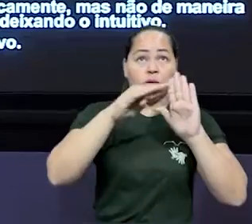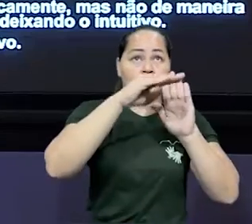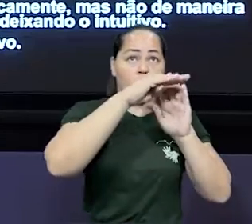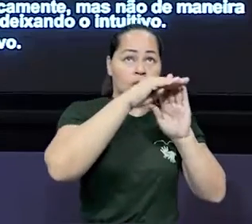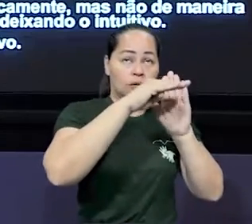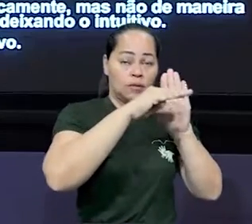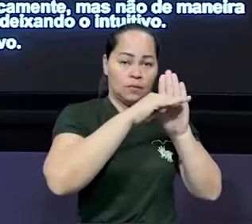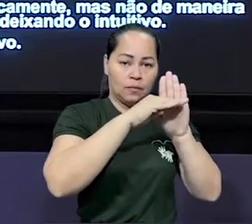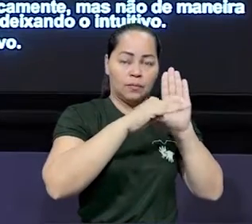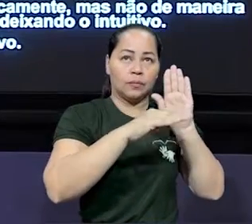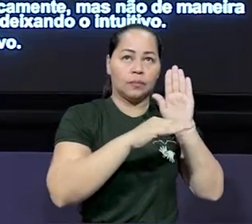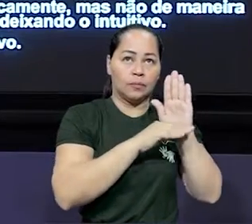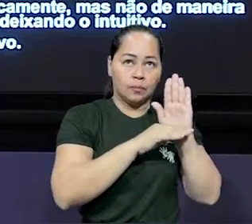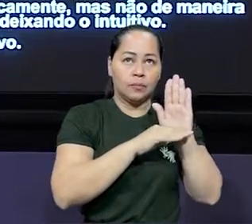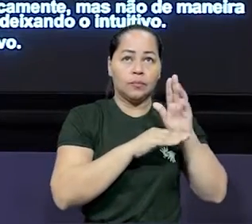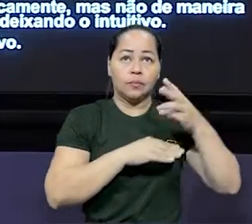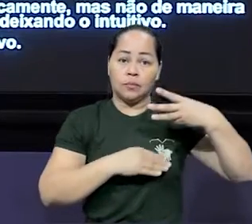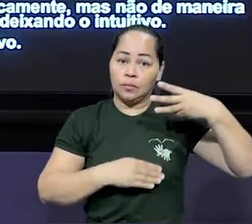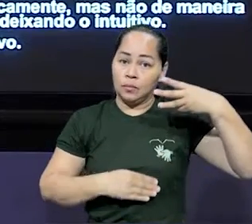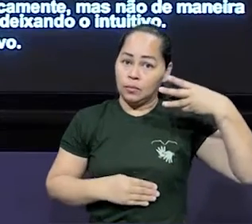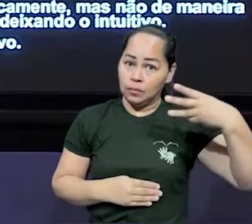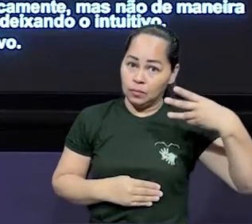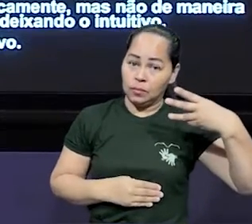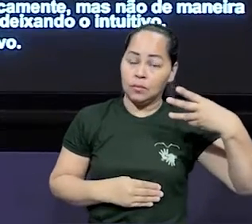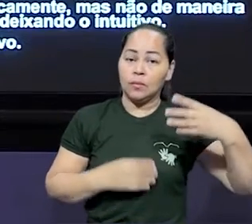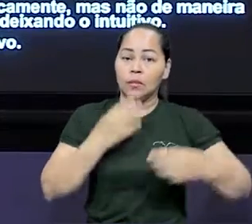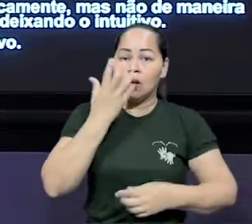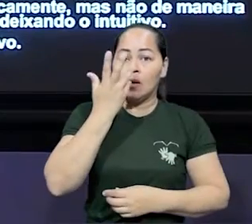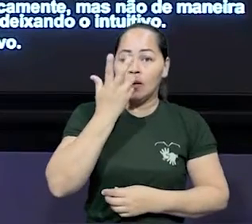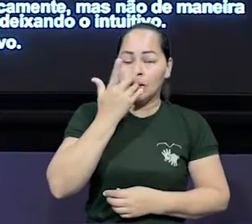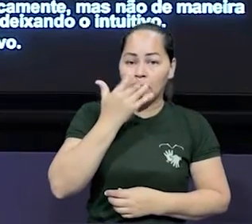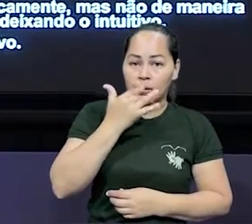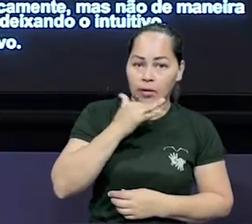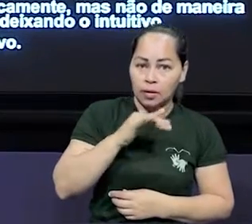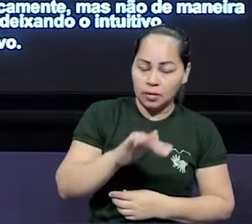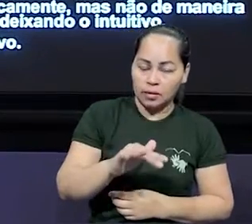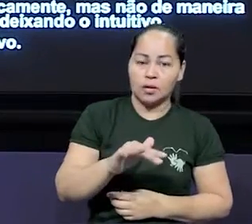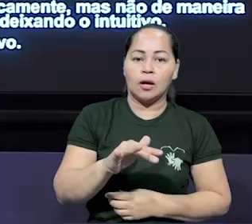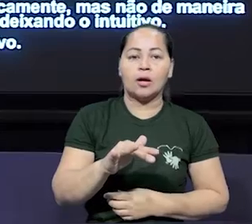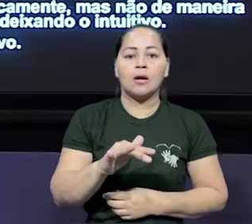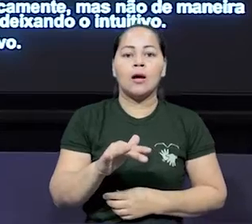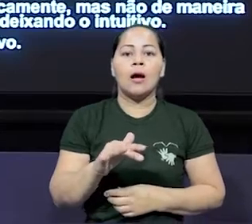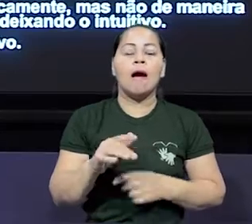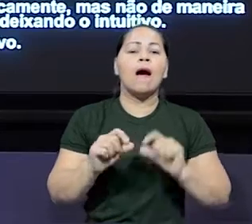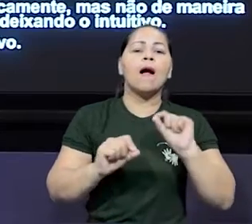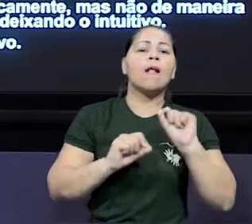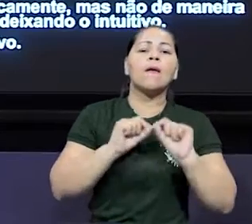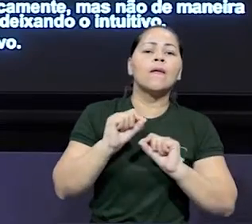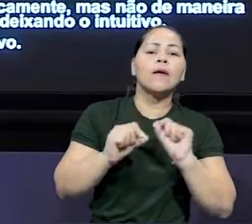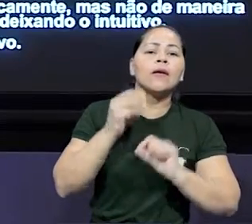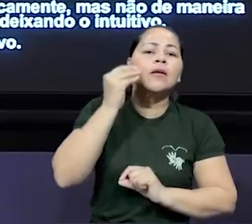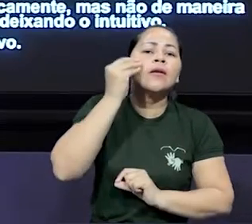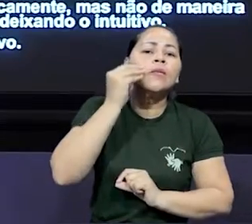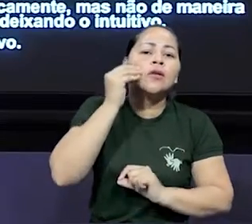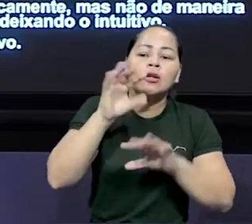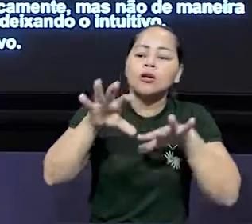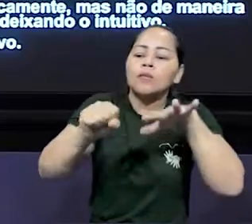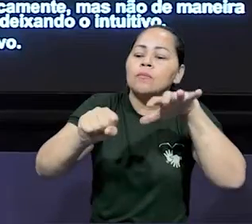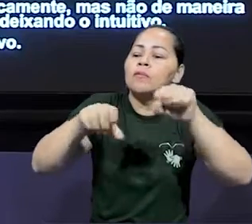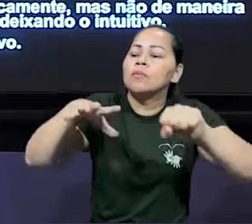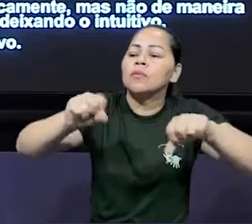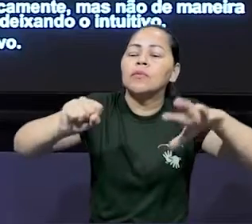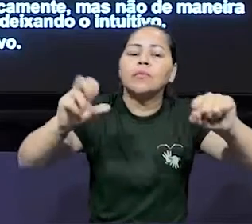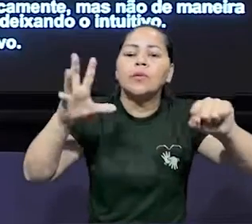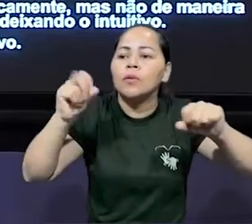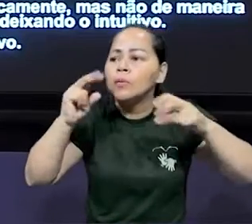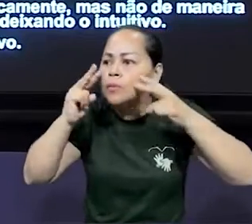estágios que o Piaget define, a criança passa de um momento que é bastante tátil, bastante